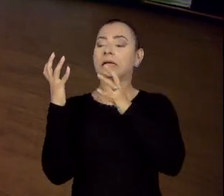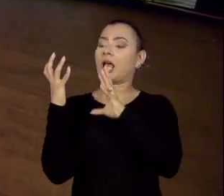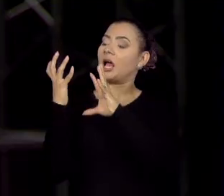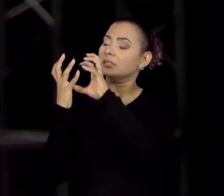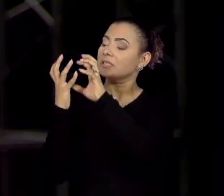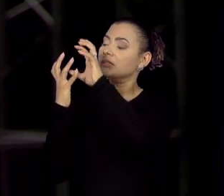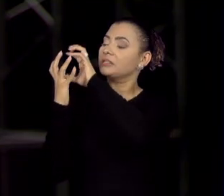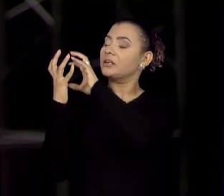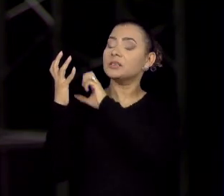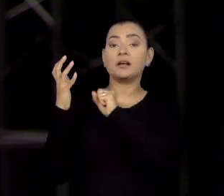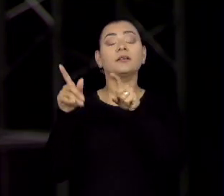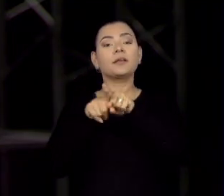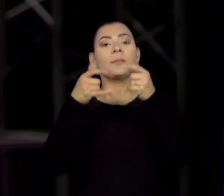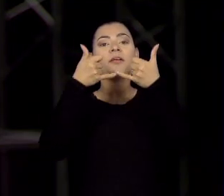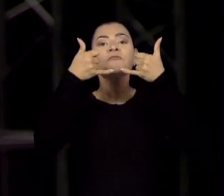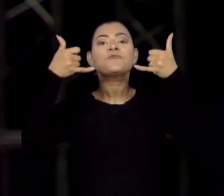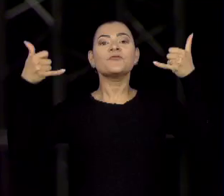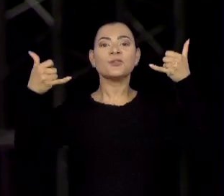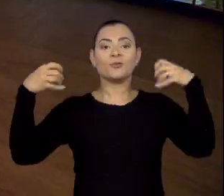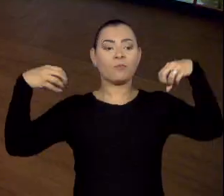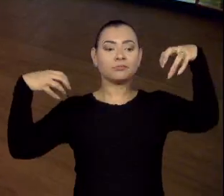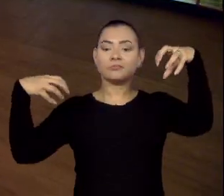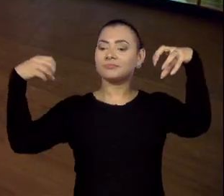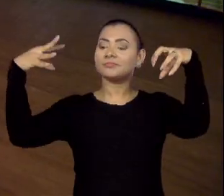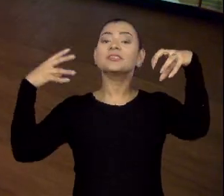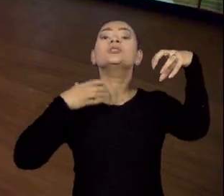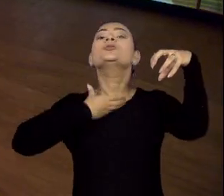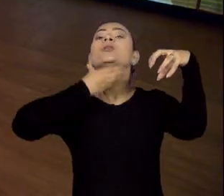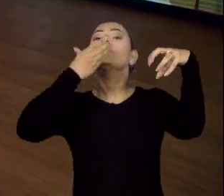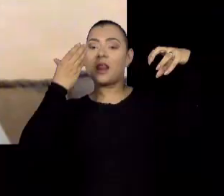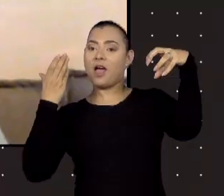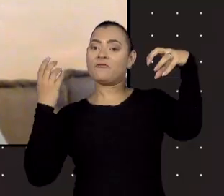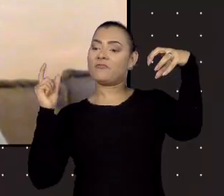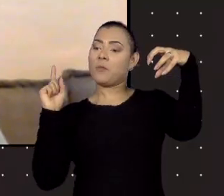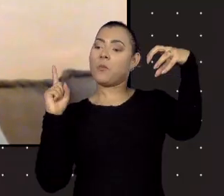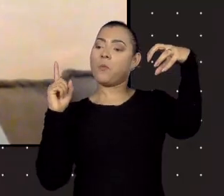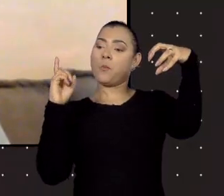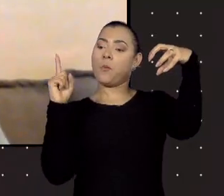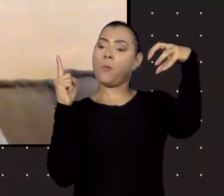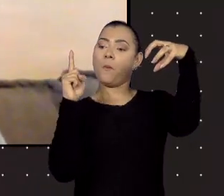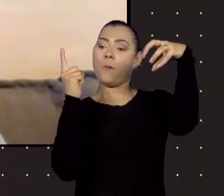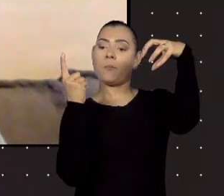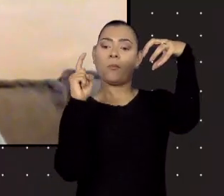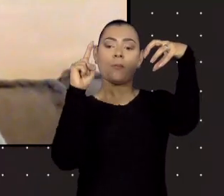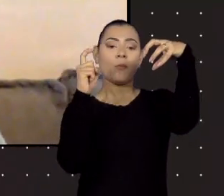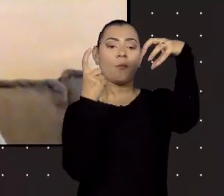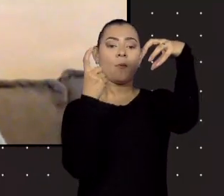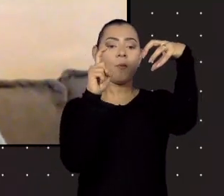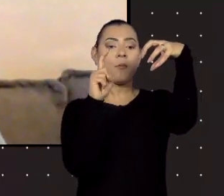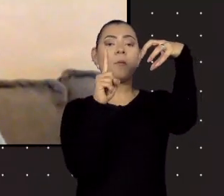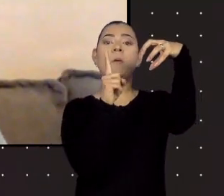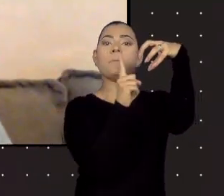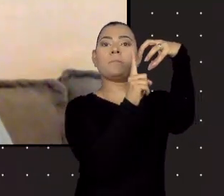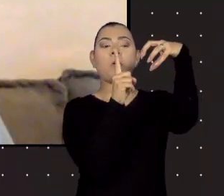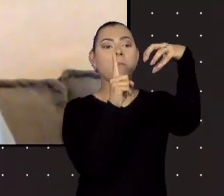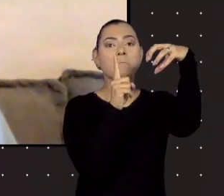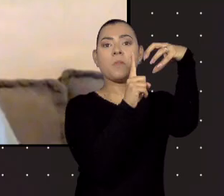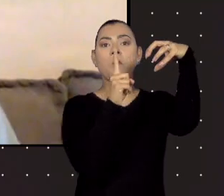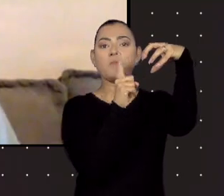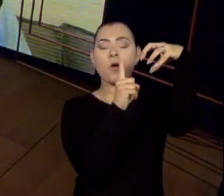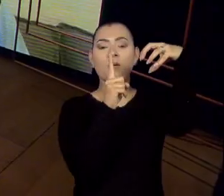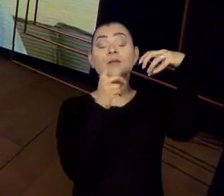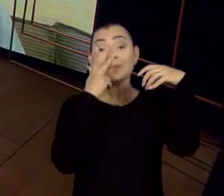pessoas saindo na janela assustadas. Enfim, a girafa desaparece. E a professora Lourdes me deu